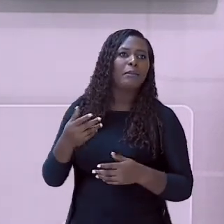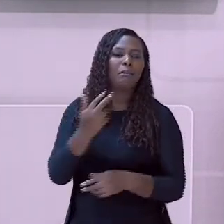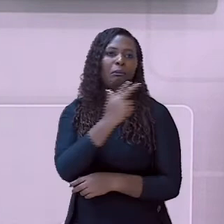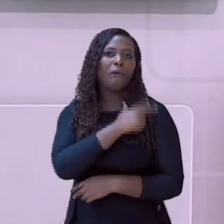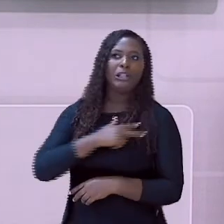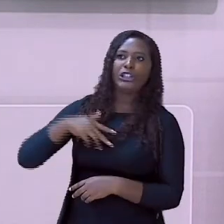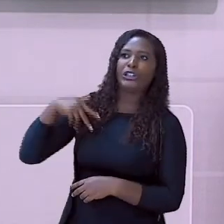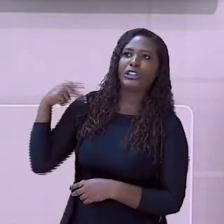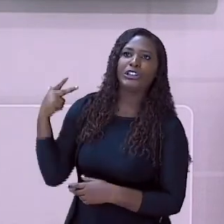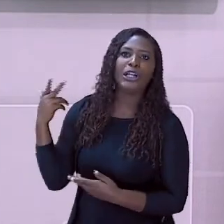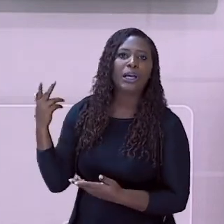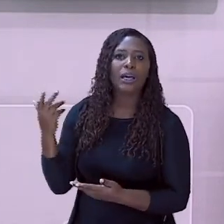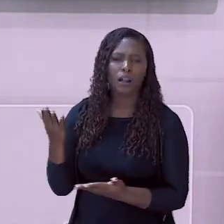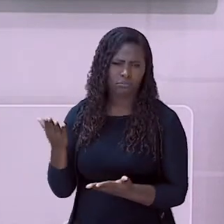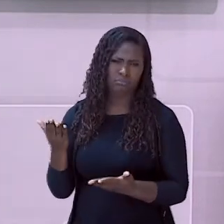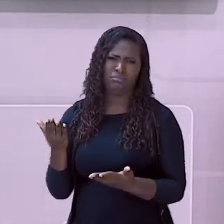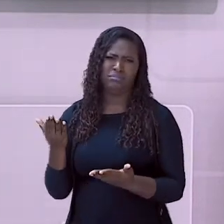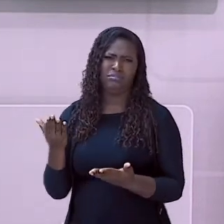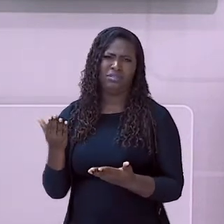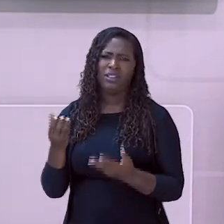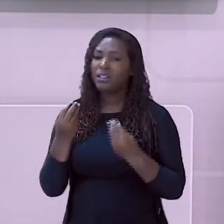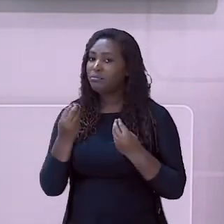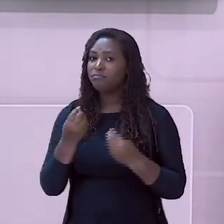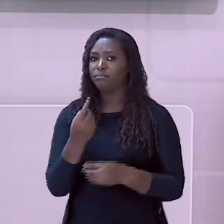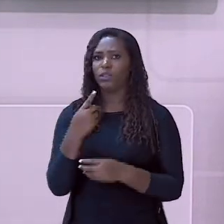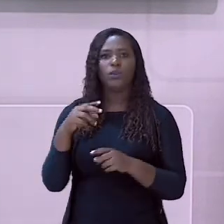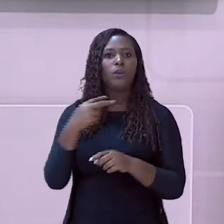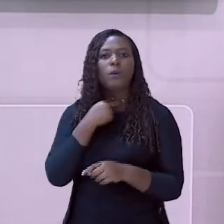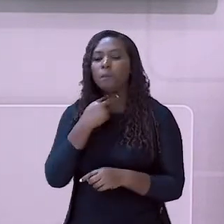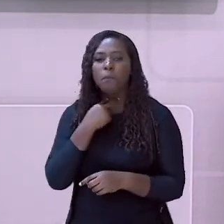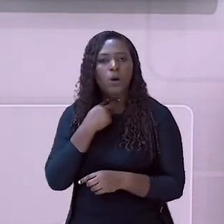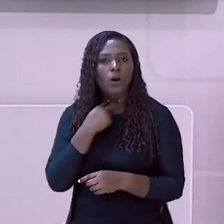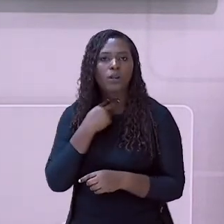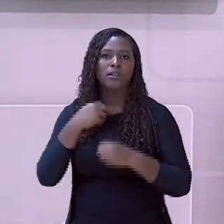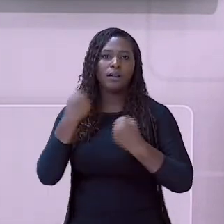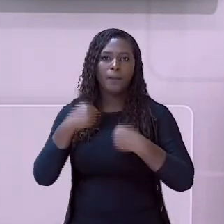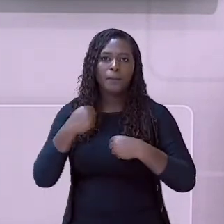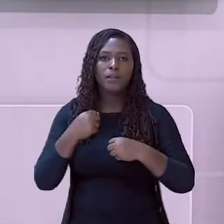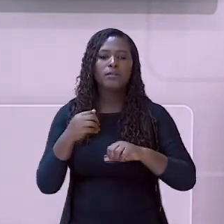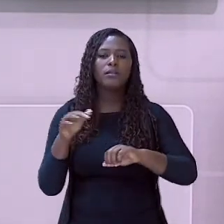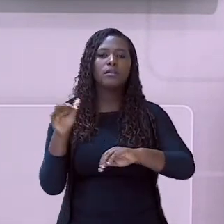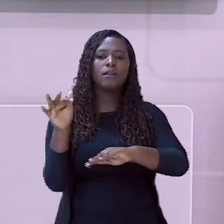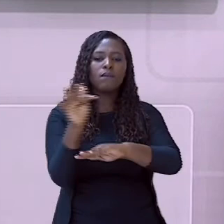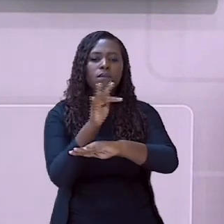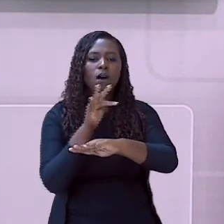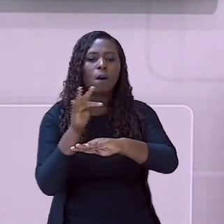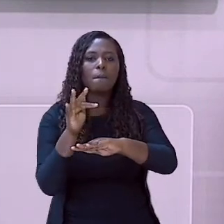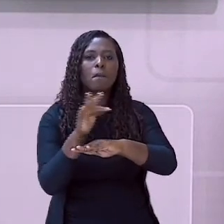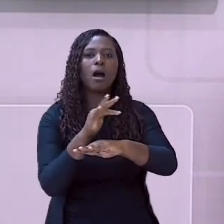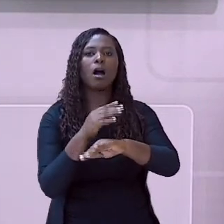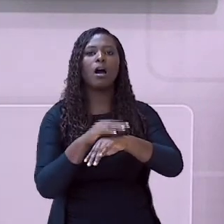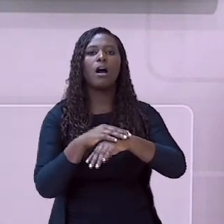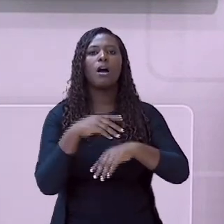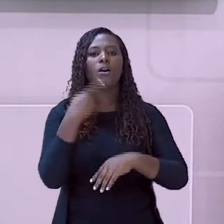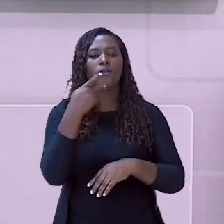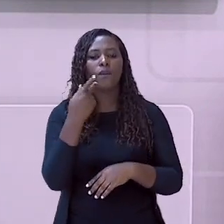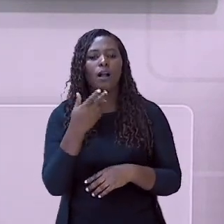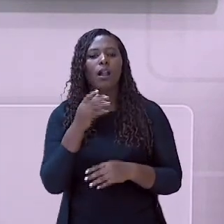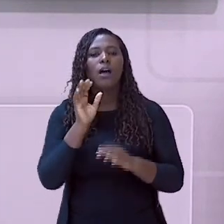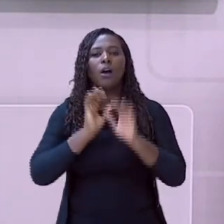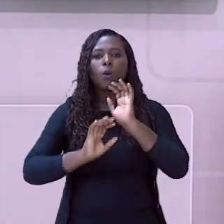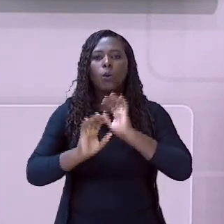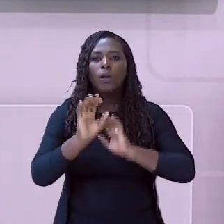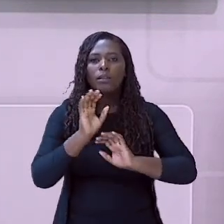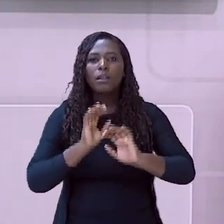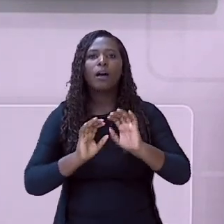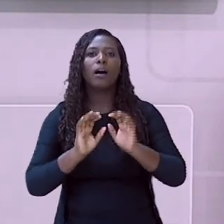um cuidado melhor na hora de pronunciar as palavras, na hora de falar as palavras. E a